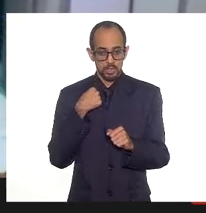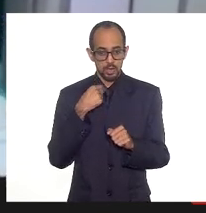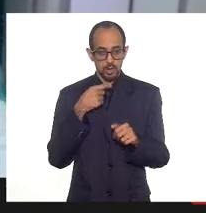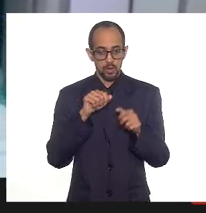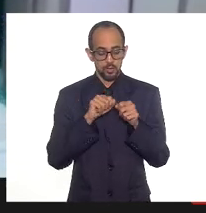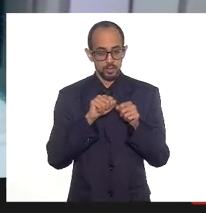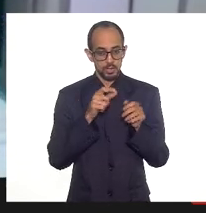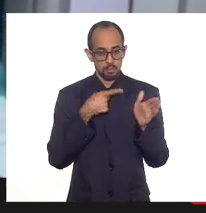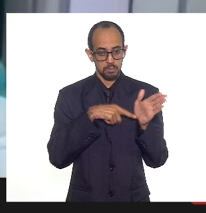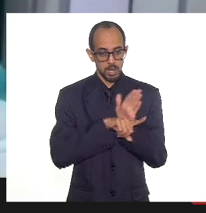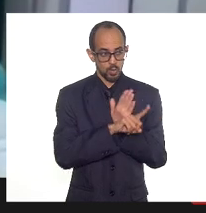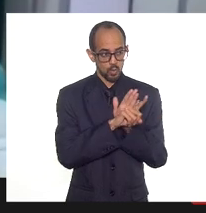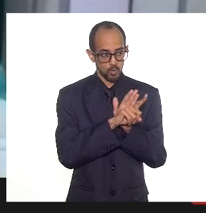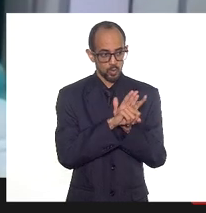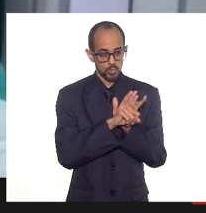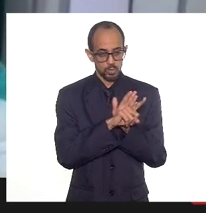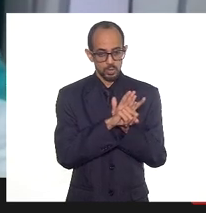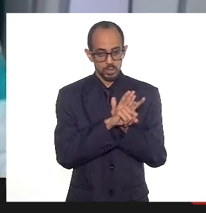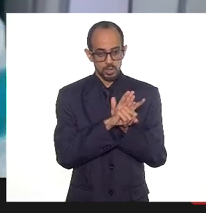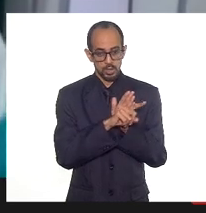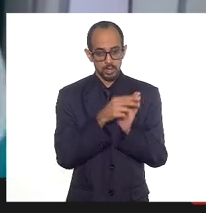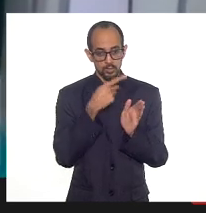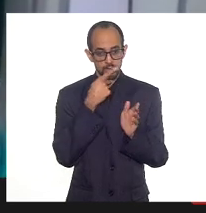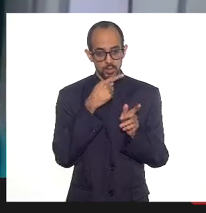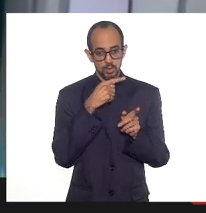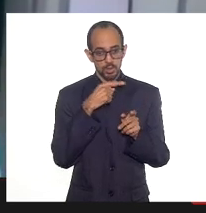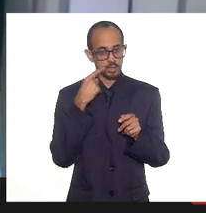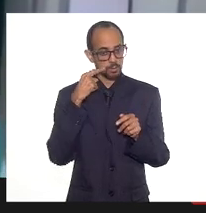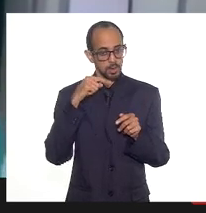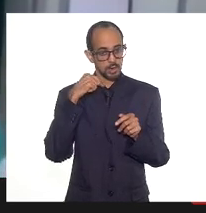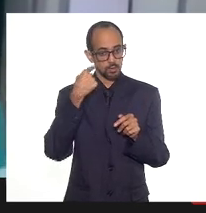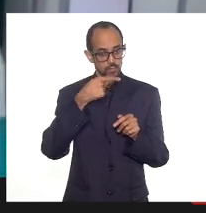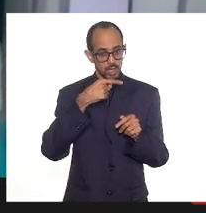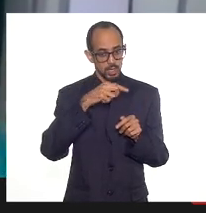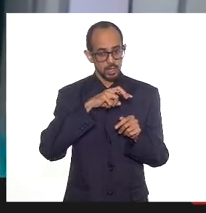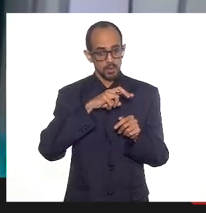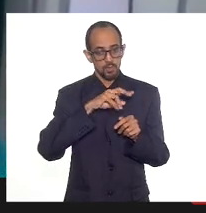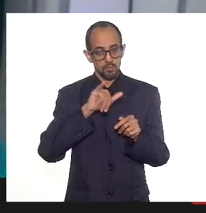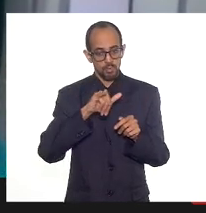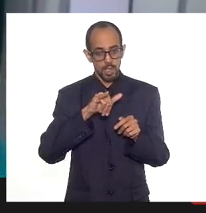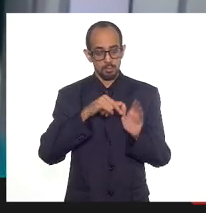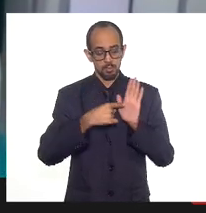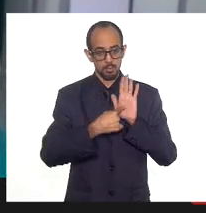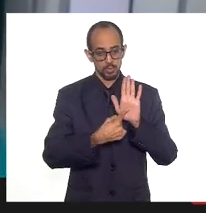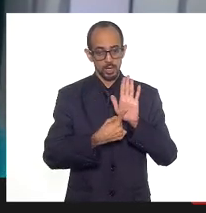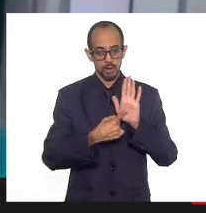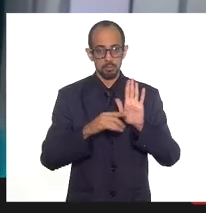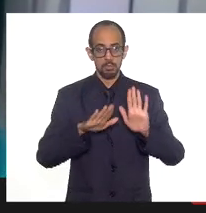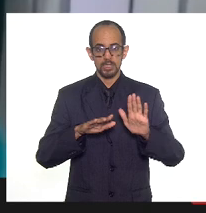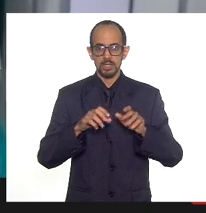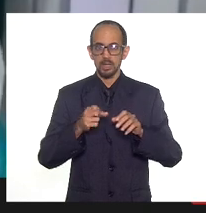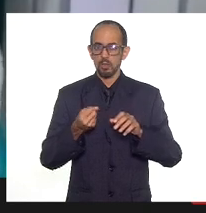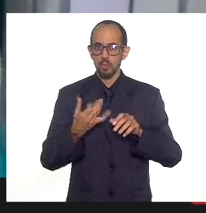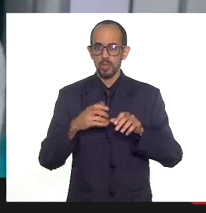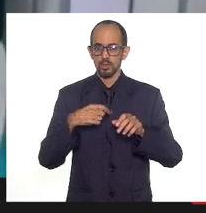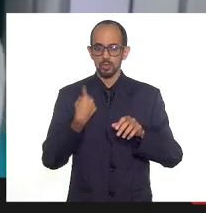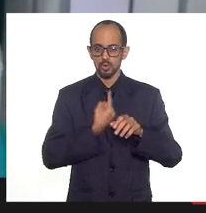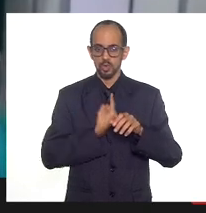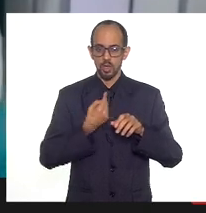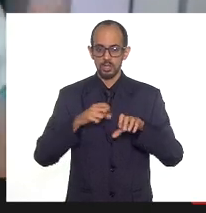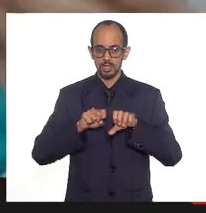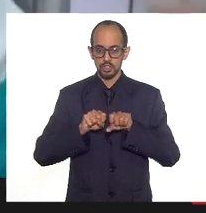trazer os dados mais precisos para a próxima semana, mas assim, quanto mais a gente desmonta o nosso parque de